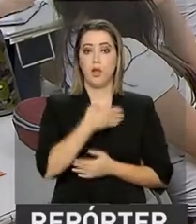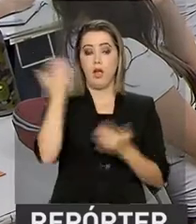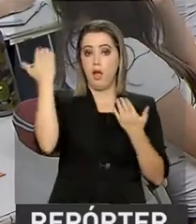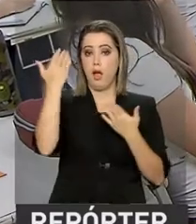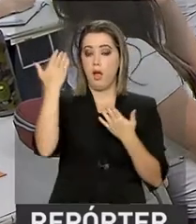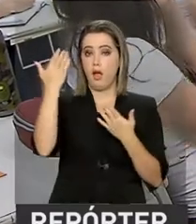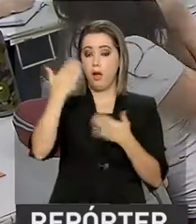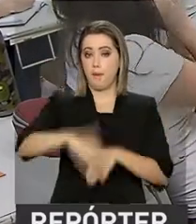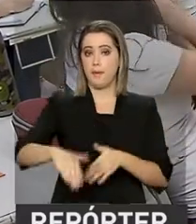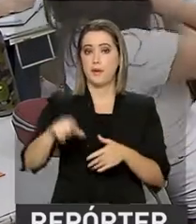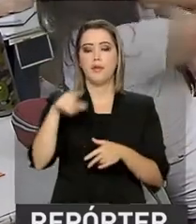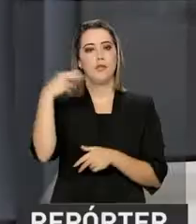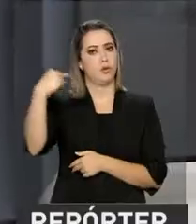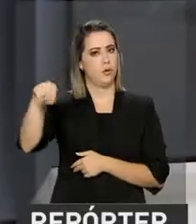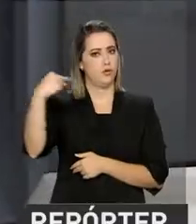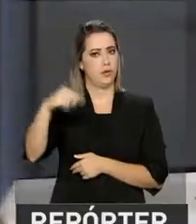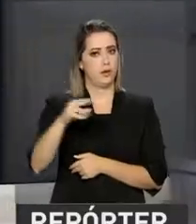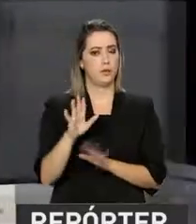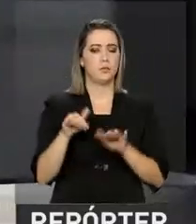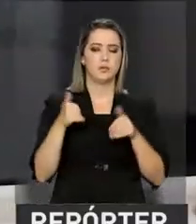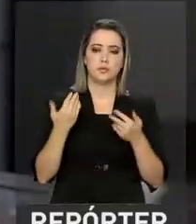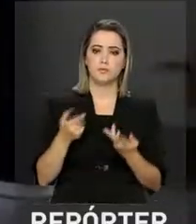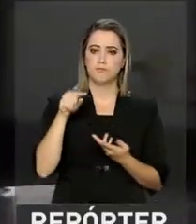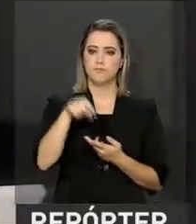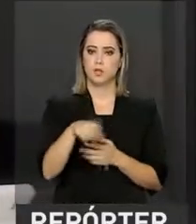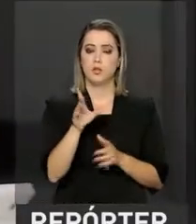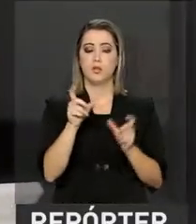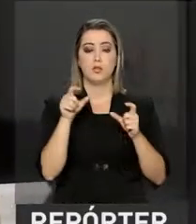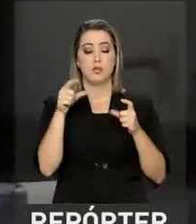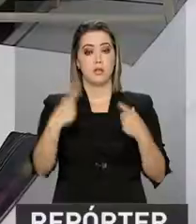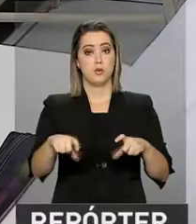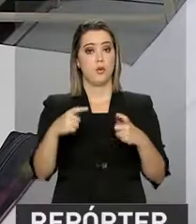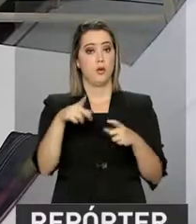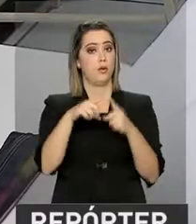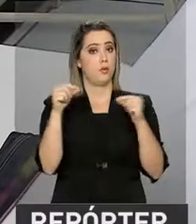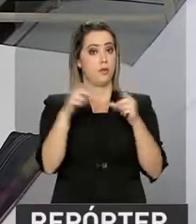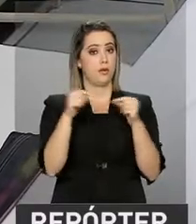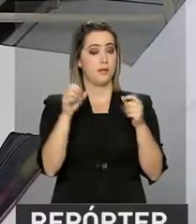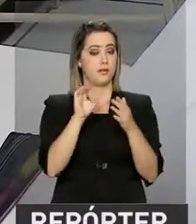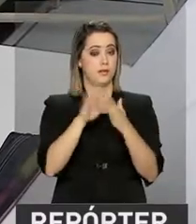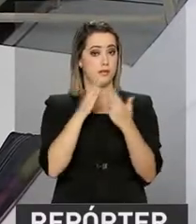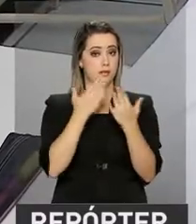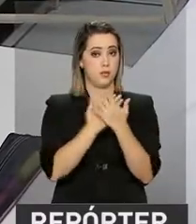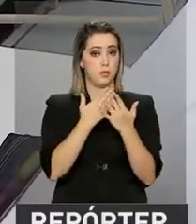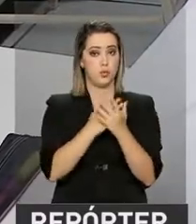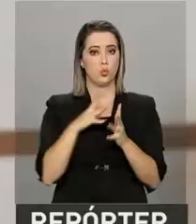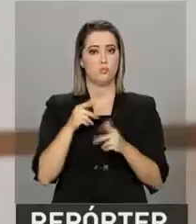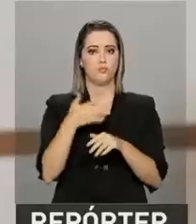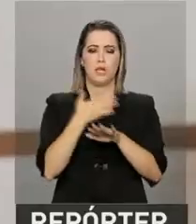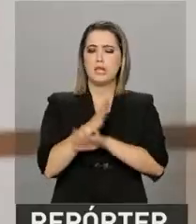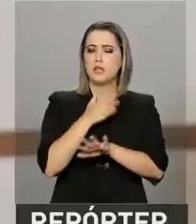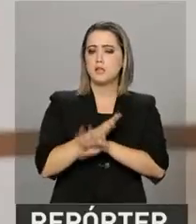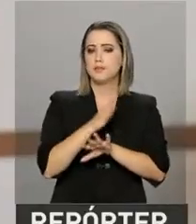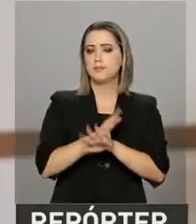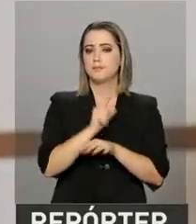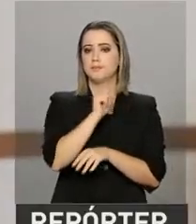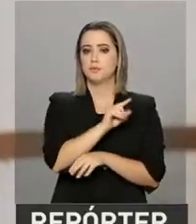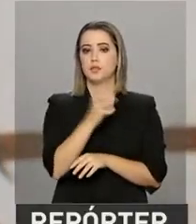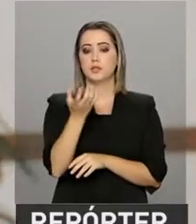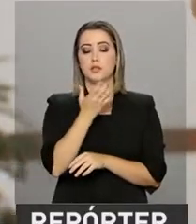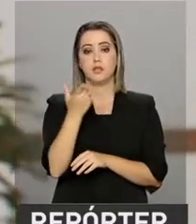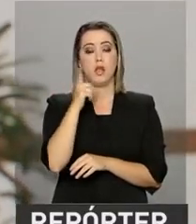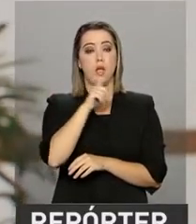2017 em novembro enquanto isso nessa escola em brasília a preparação está a todo vapor henrique quer